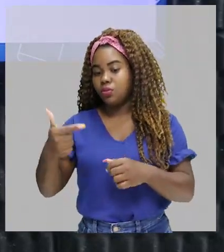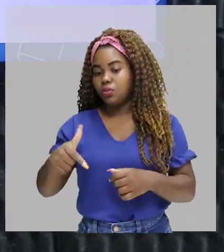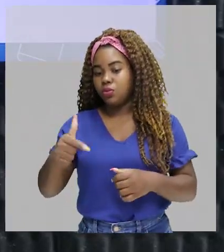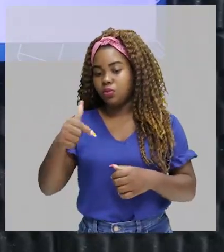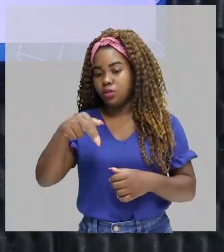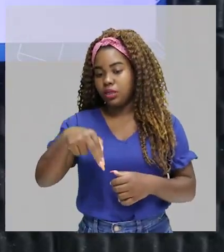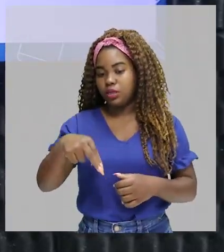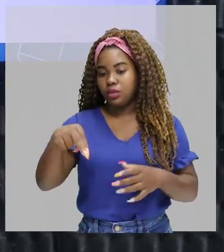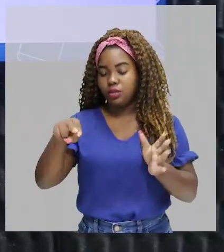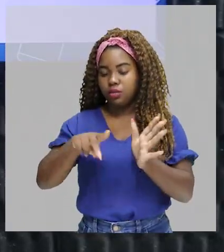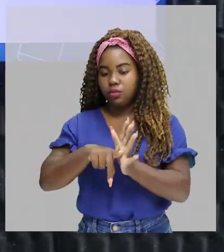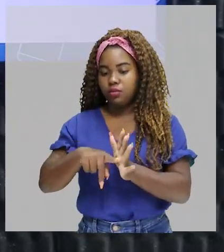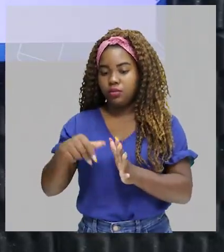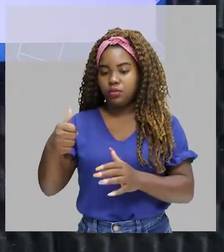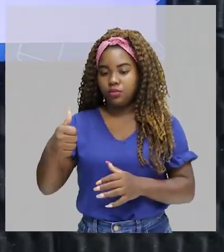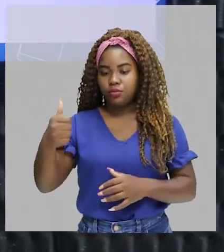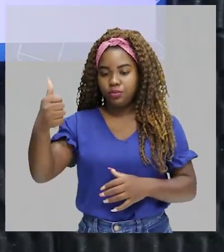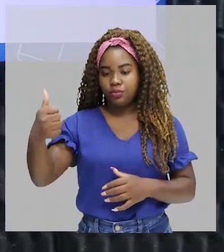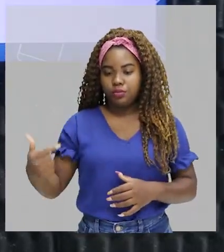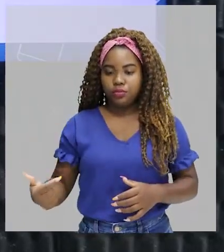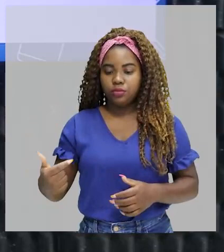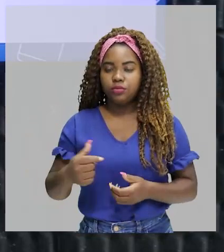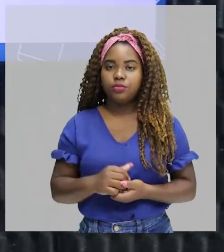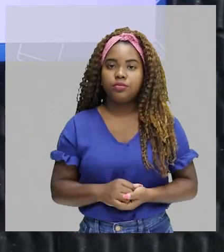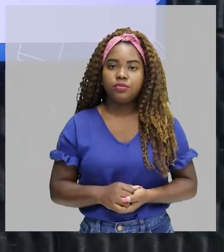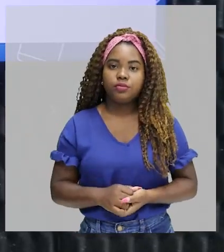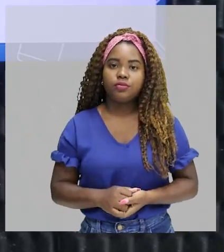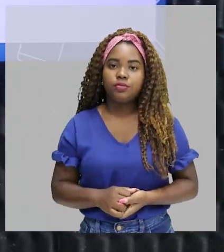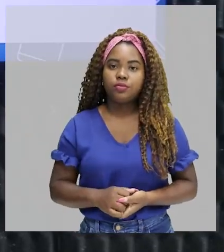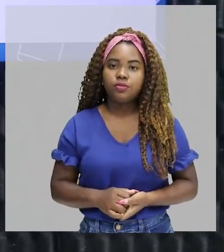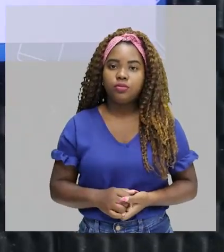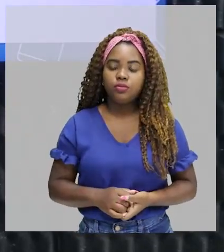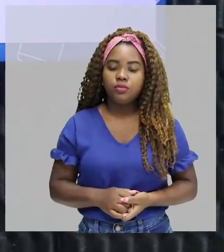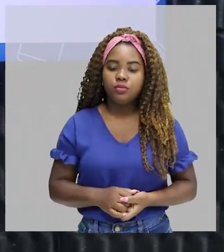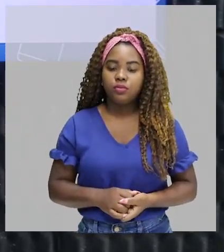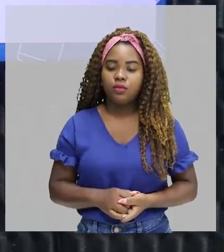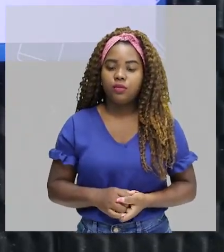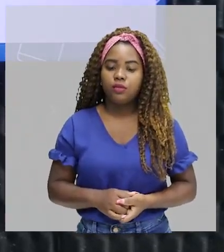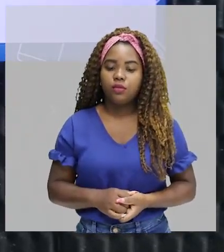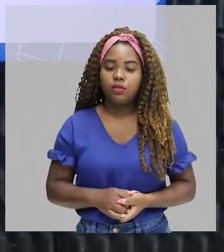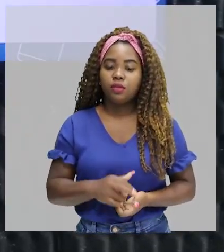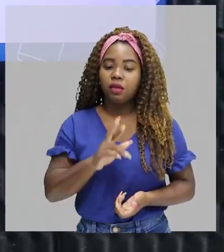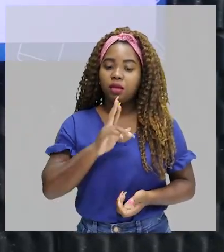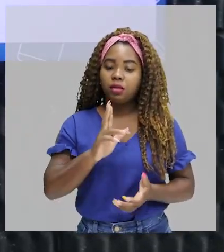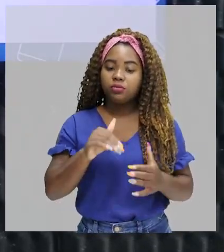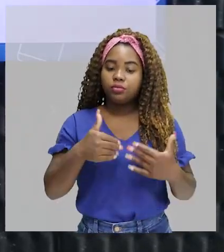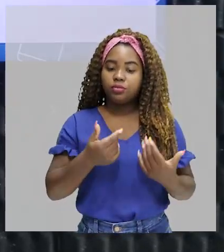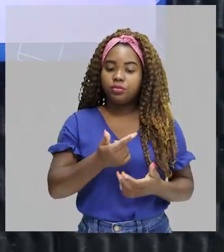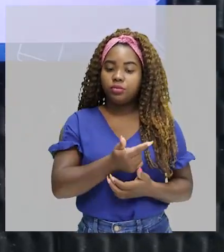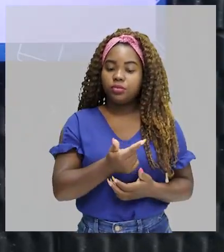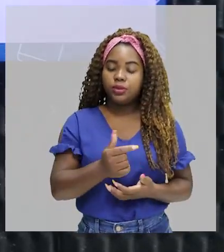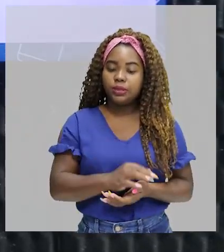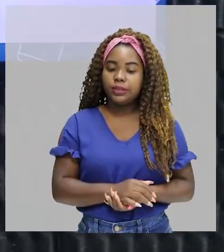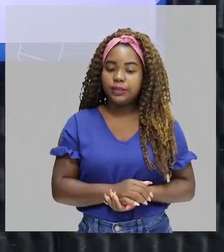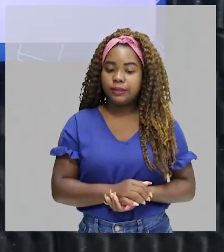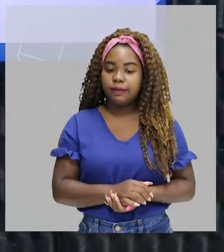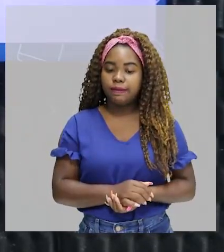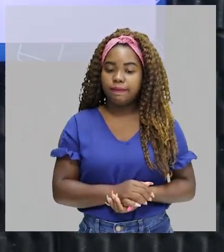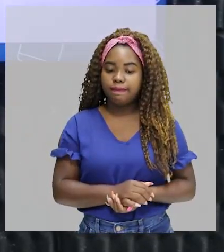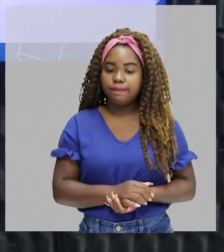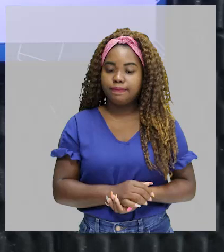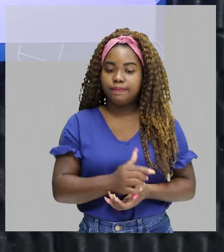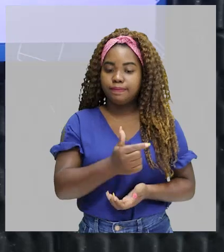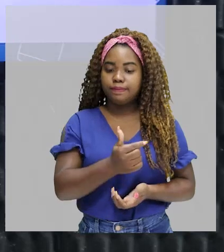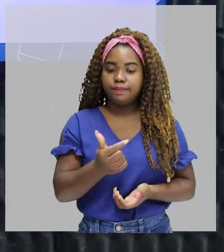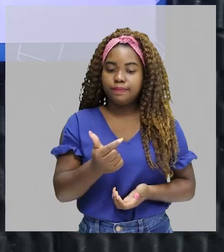né, com a multiplicação, n menos 1, que multiplica a fração meio. O resultado aqui dessa subtração